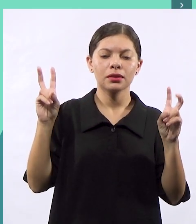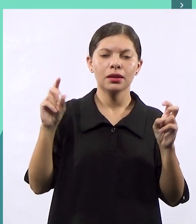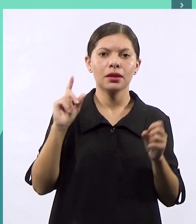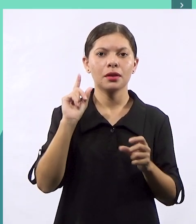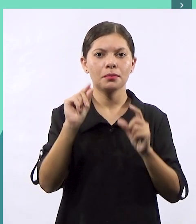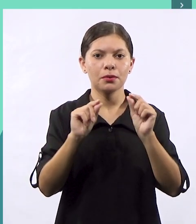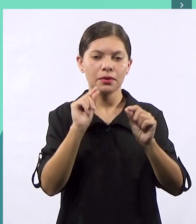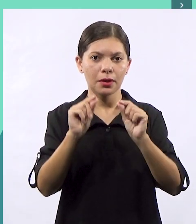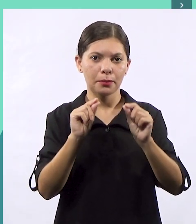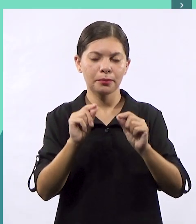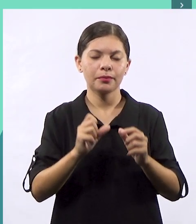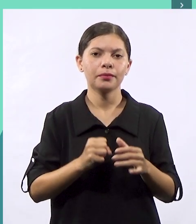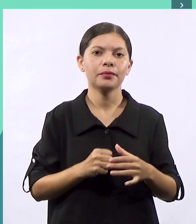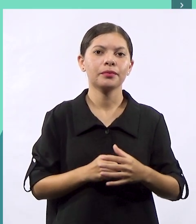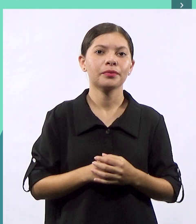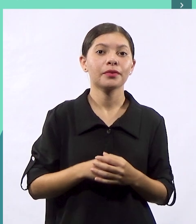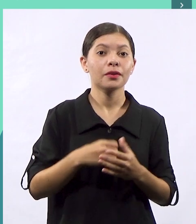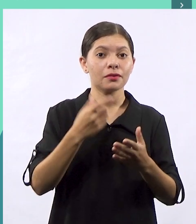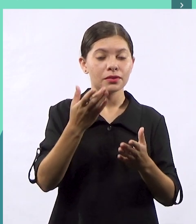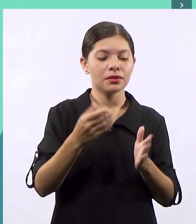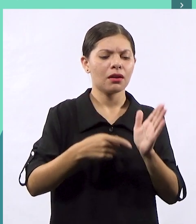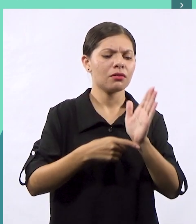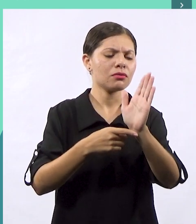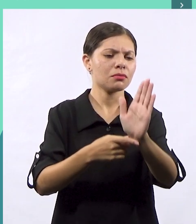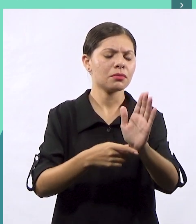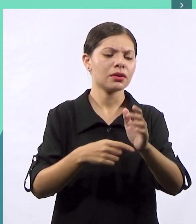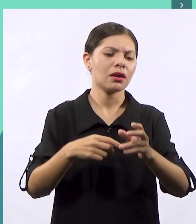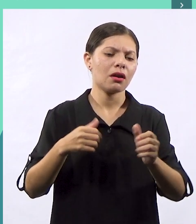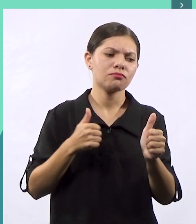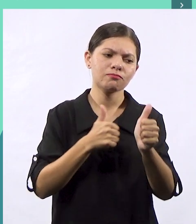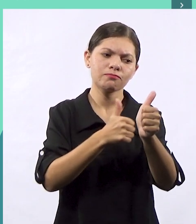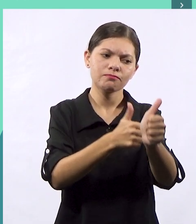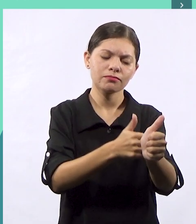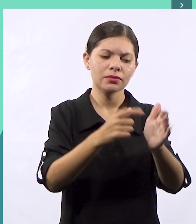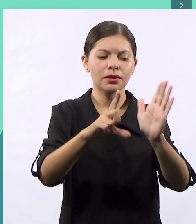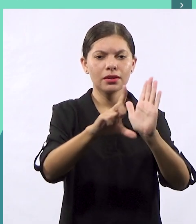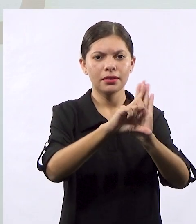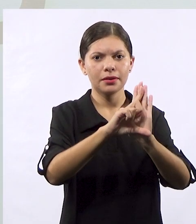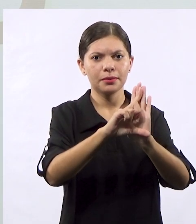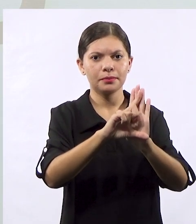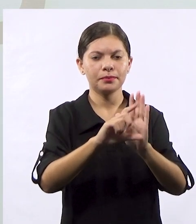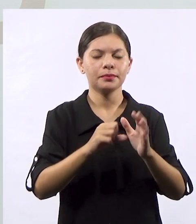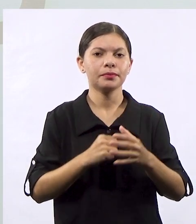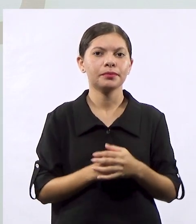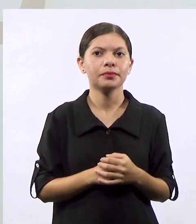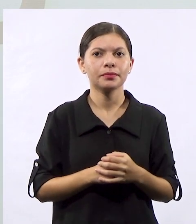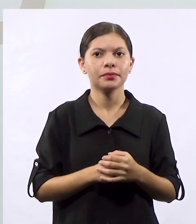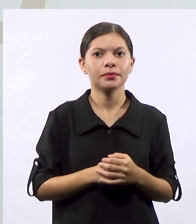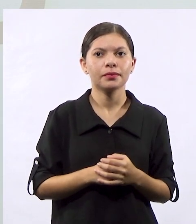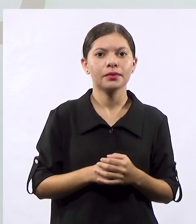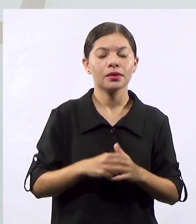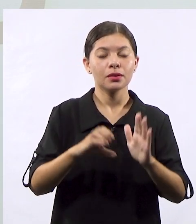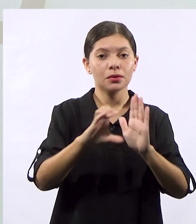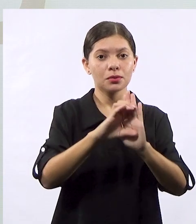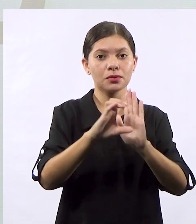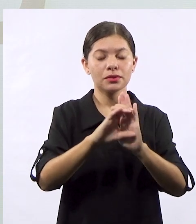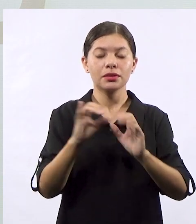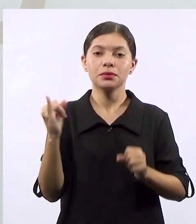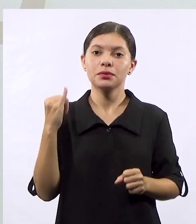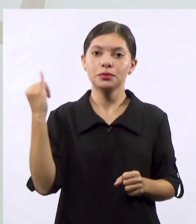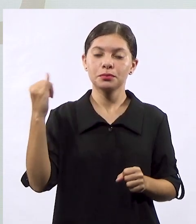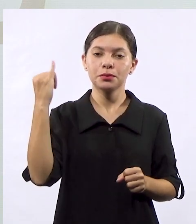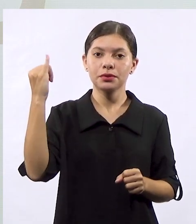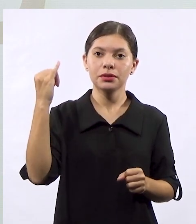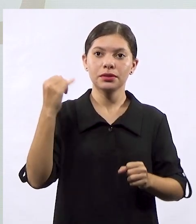que você tem que acompanhar o quê? A legislação, acompanhar a LDB. Então, não esqueça dos conceitos.